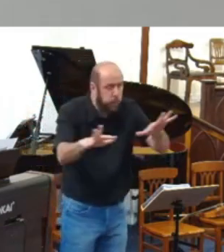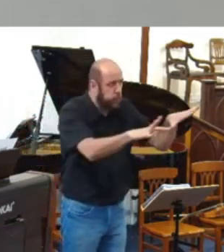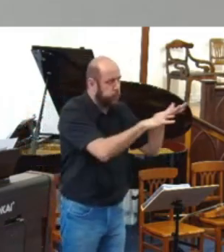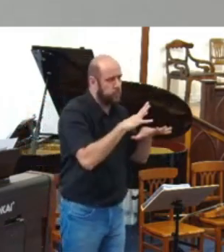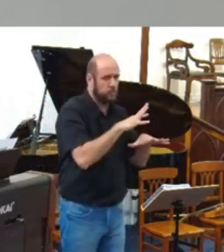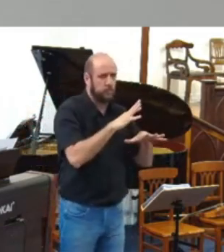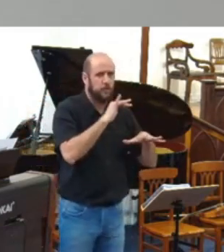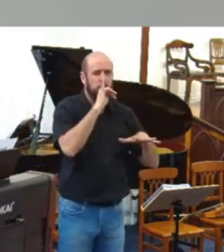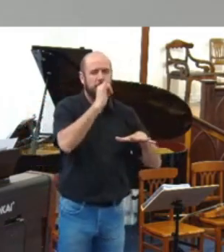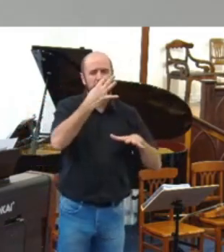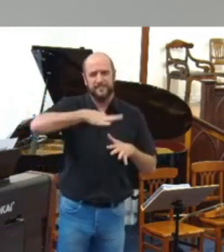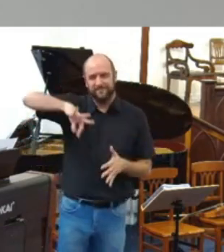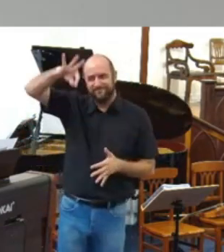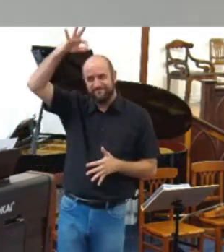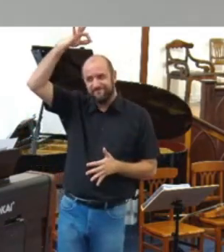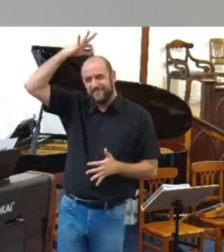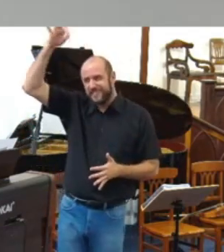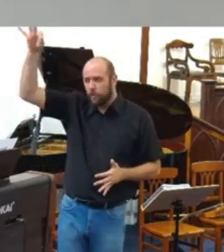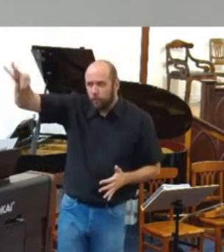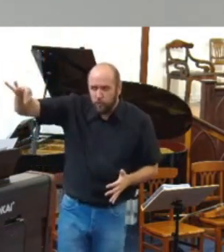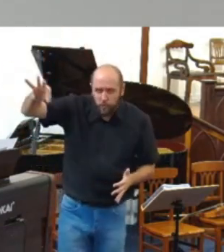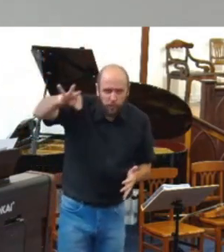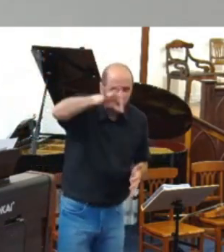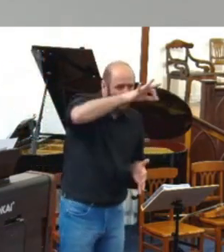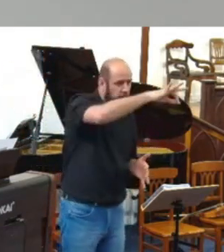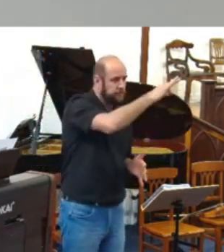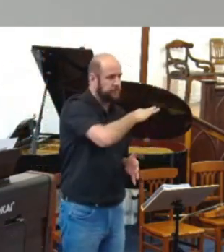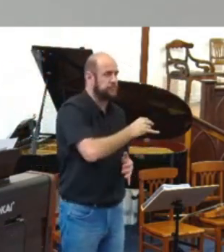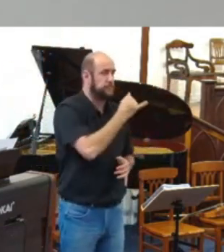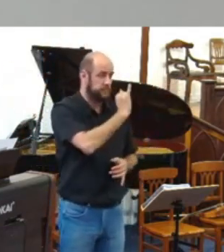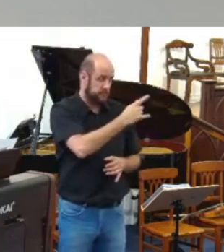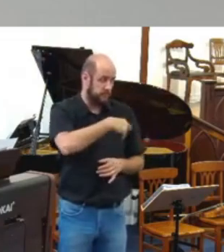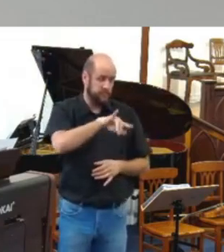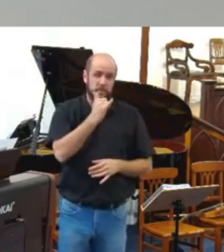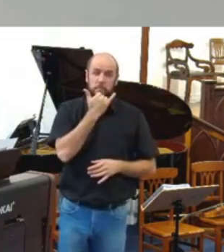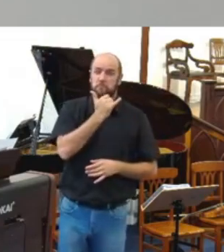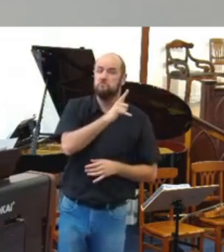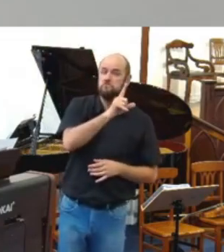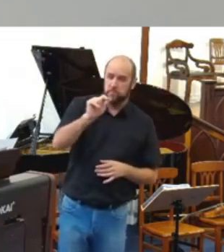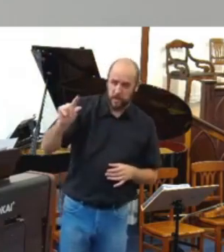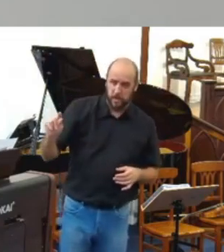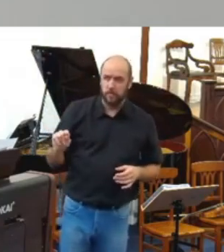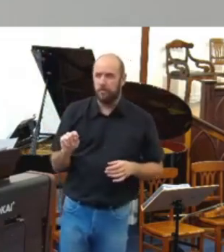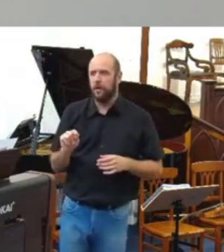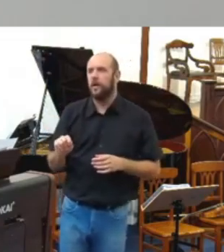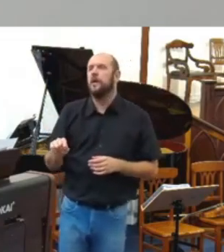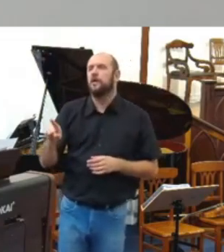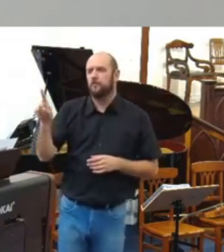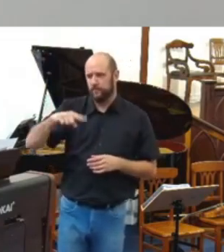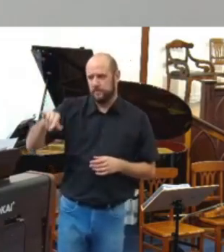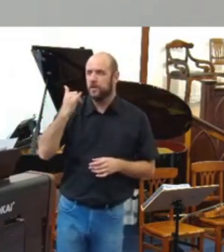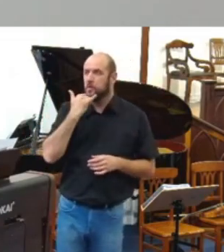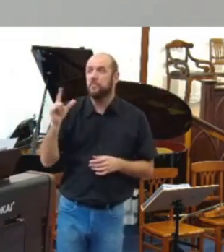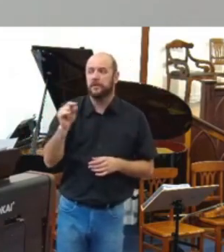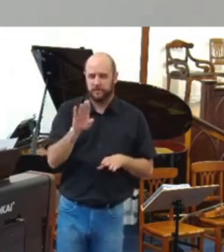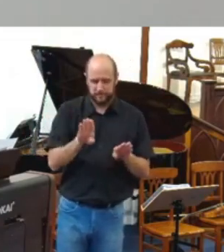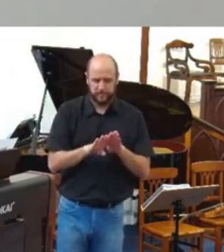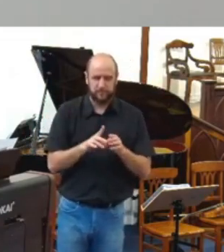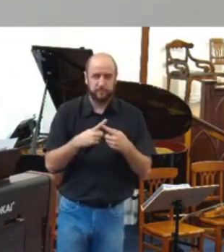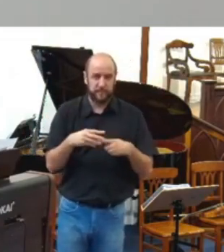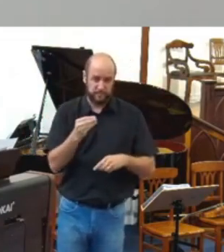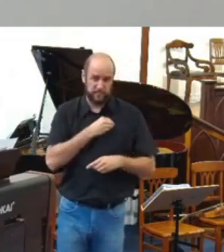o Espírito Santo. Se de alguns vocês perdoarem os pecados, são-lhes perdoados, mas se os retiverem,